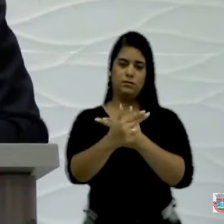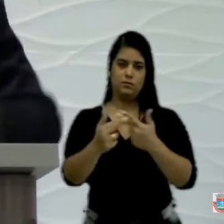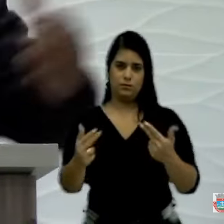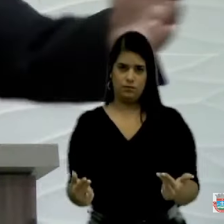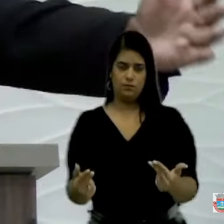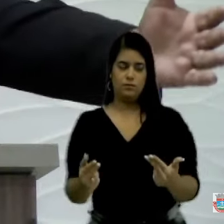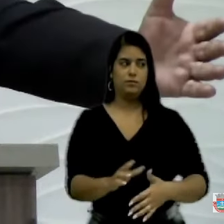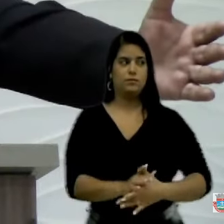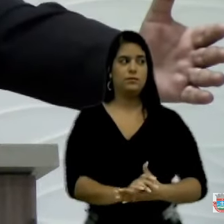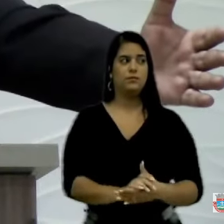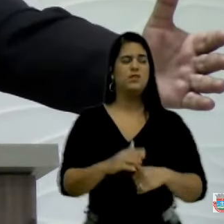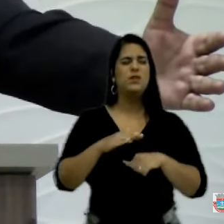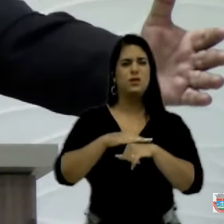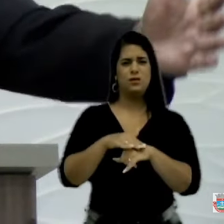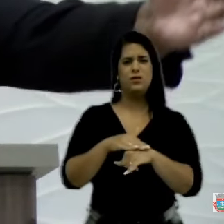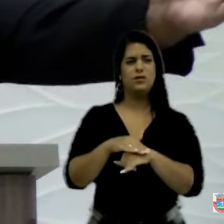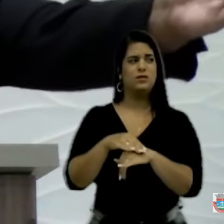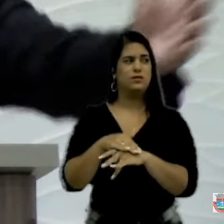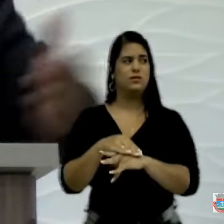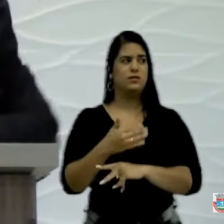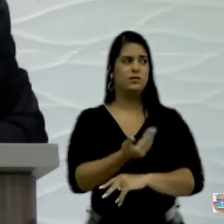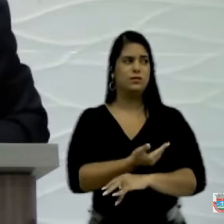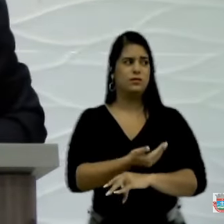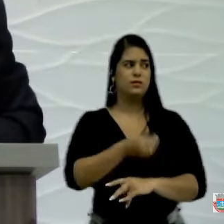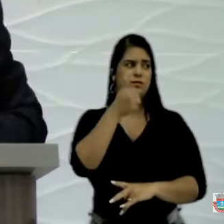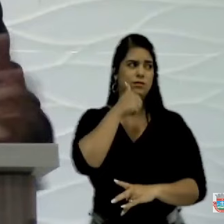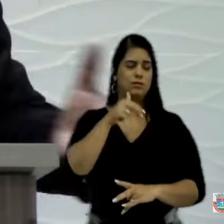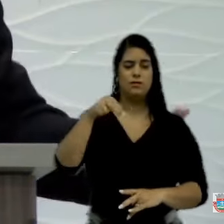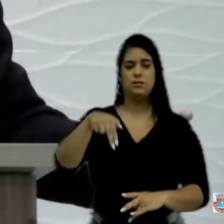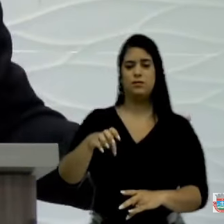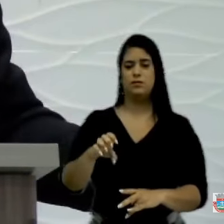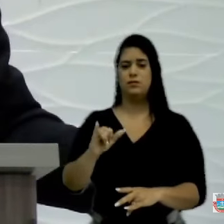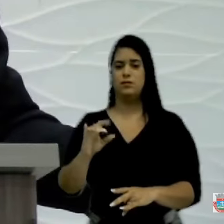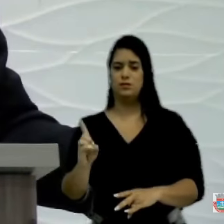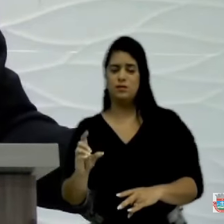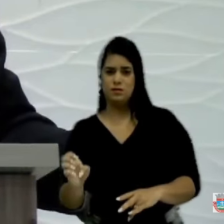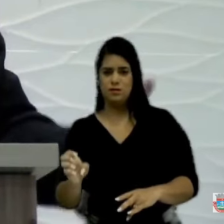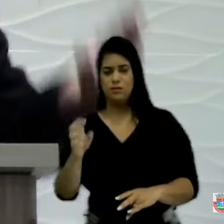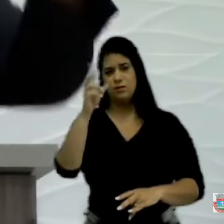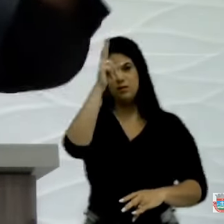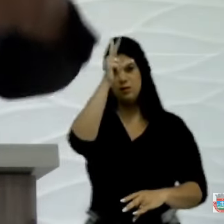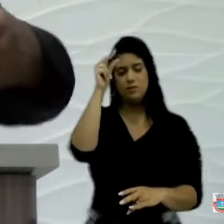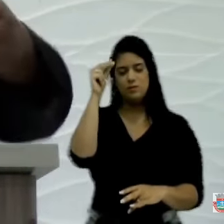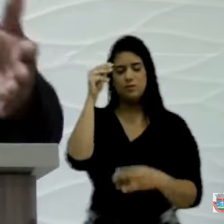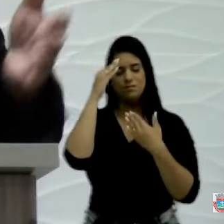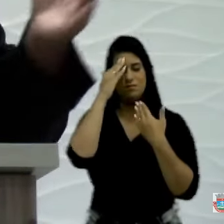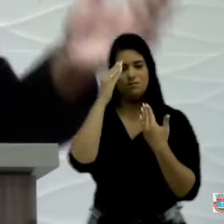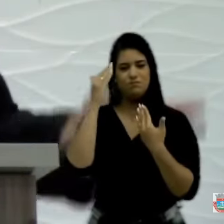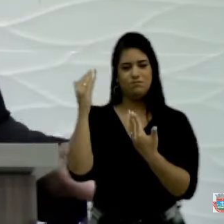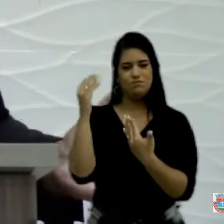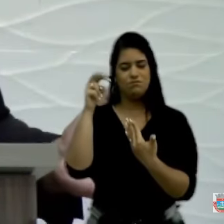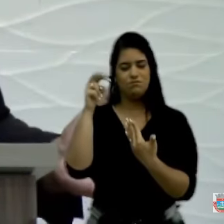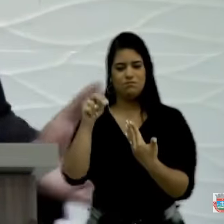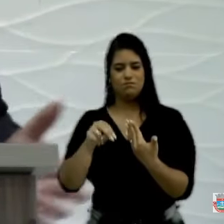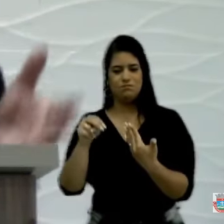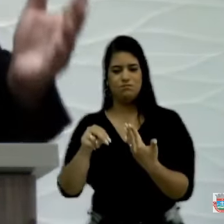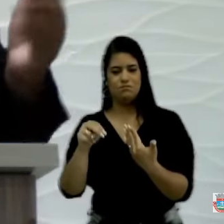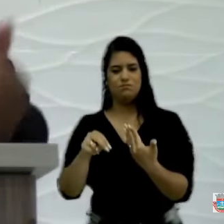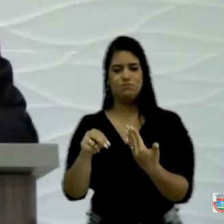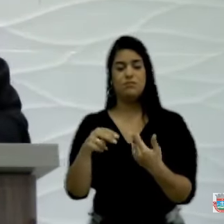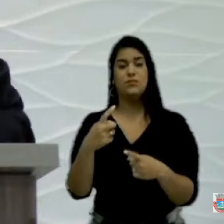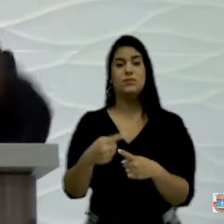Estava até conversando com a minha amiga Neide, que eu vi um vídeo do prefeito agradecendo a Neide do hospital por